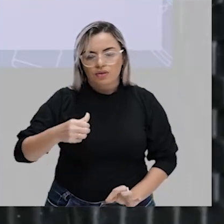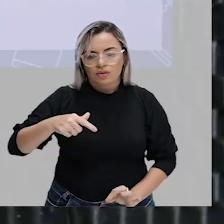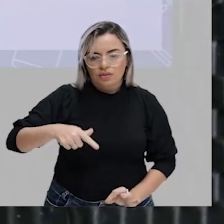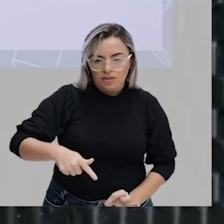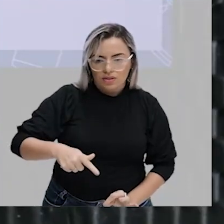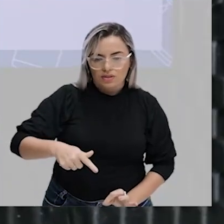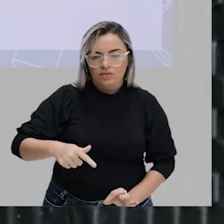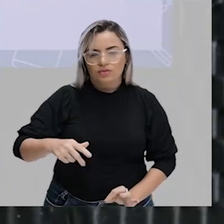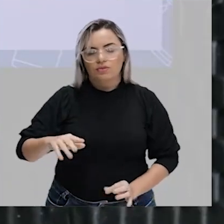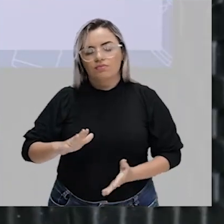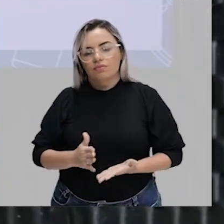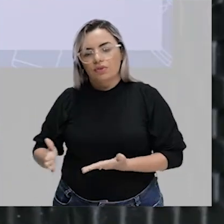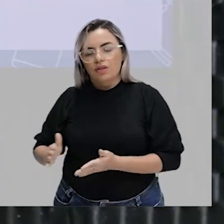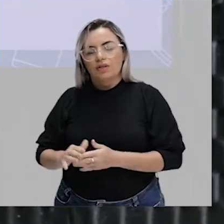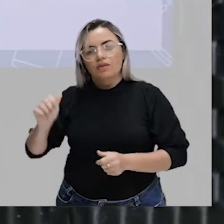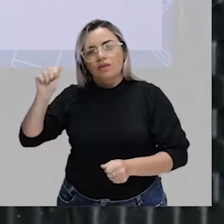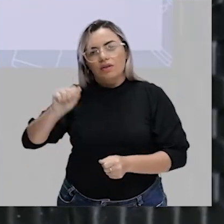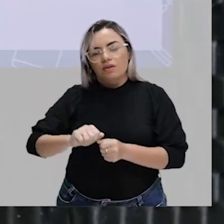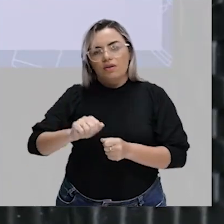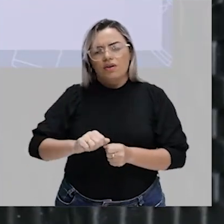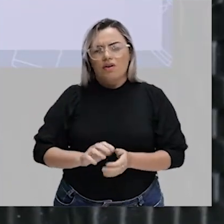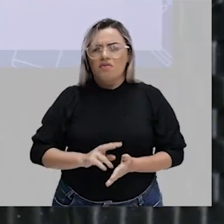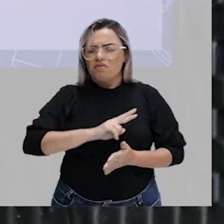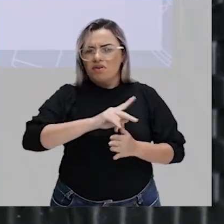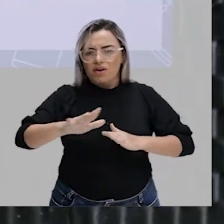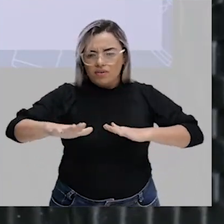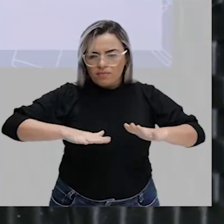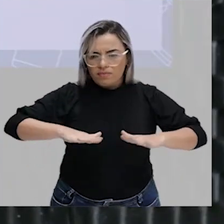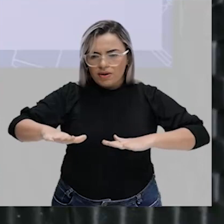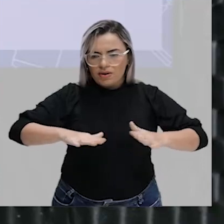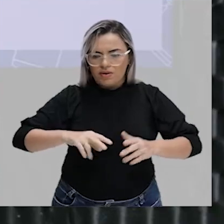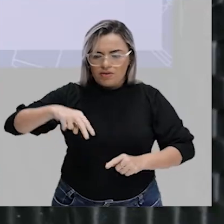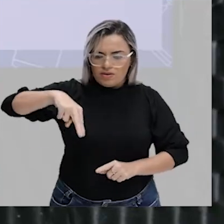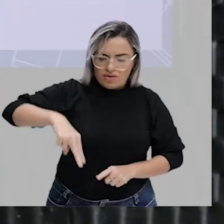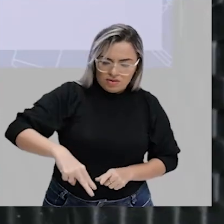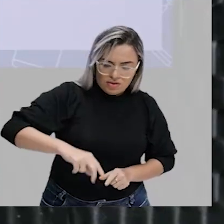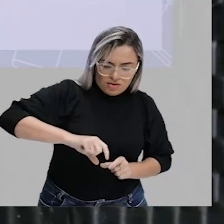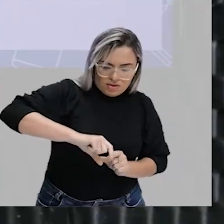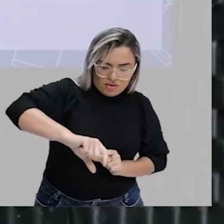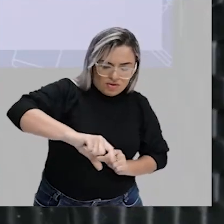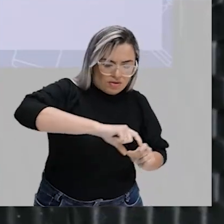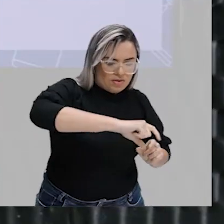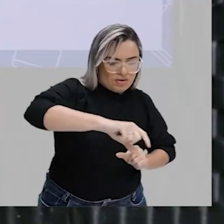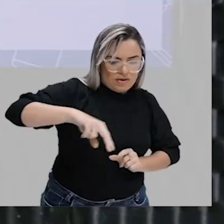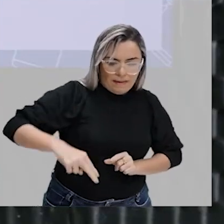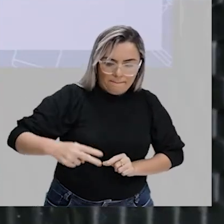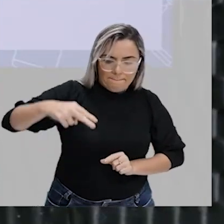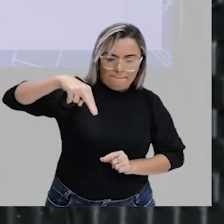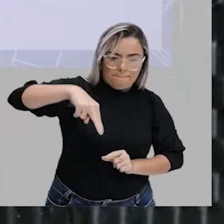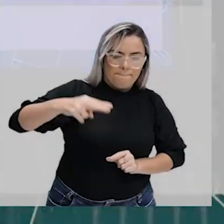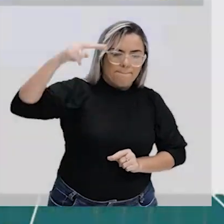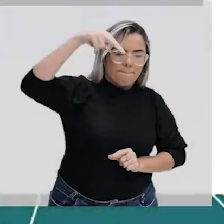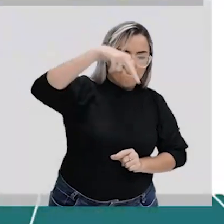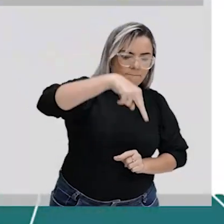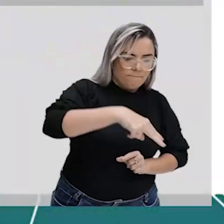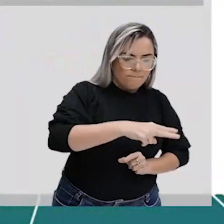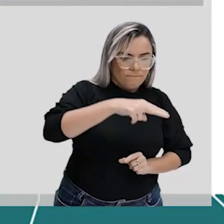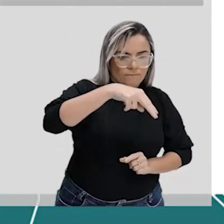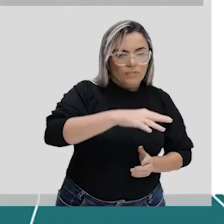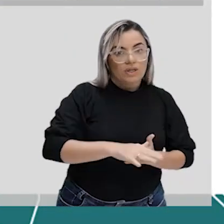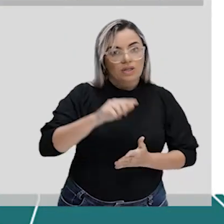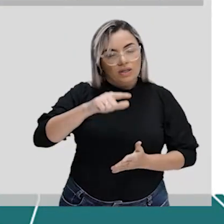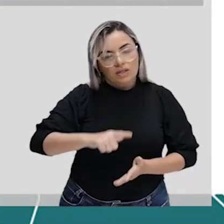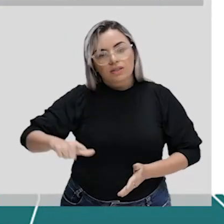uma barra para outra. Tem alguns movimentos que são obrigatórios a serem realizados. Então, elas